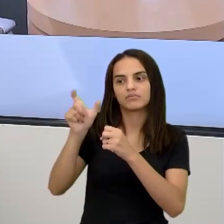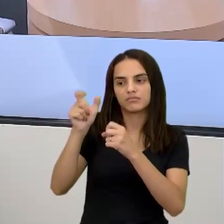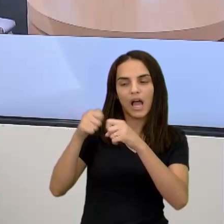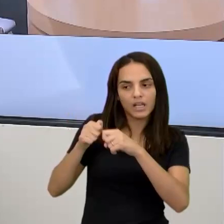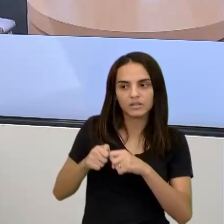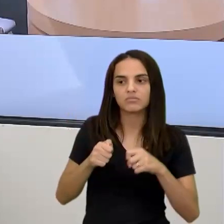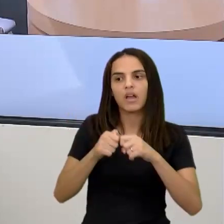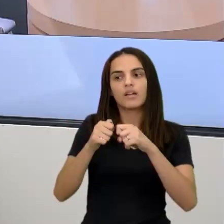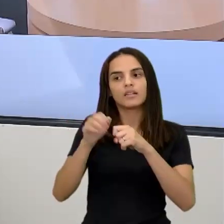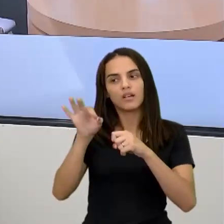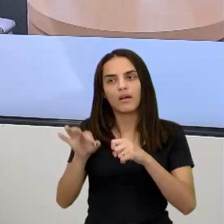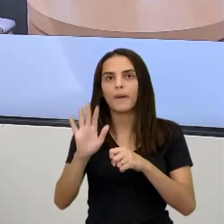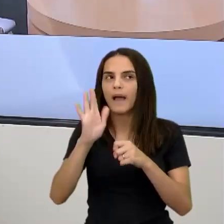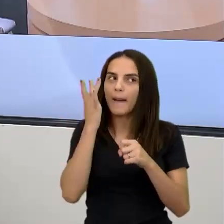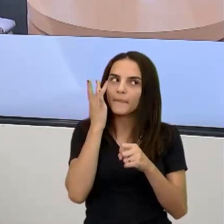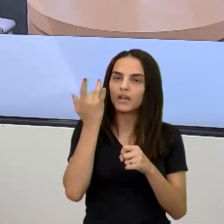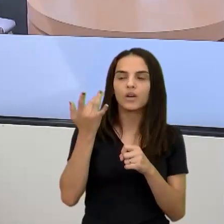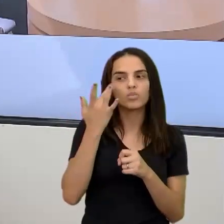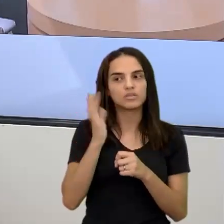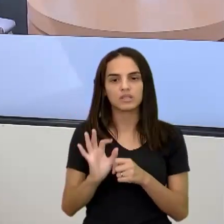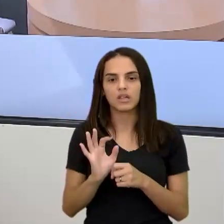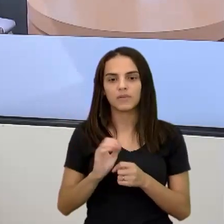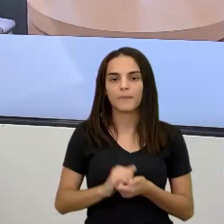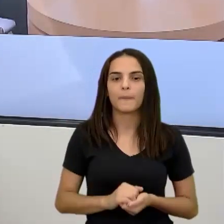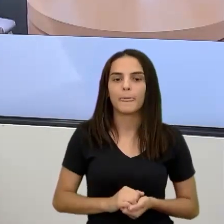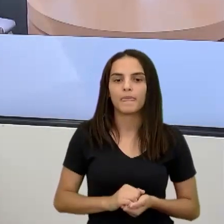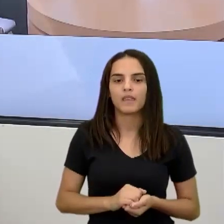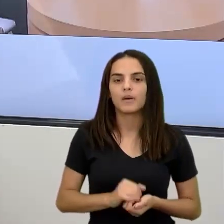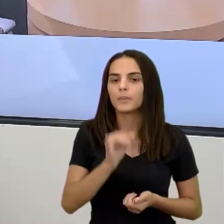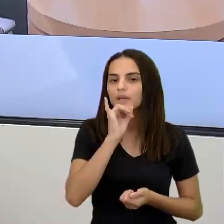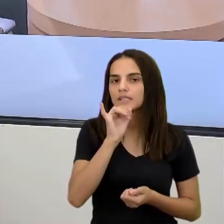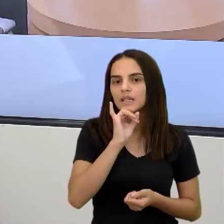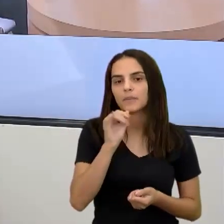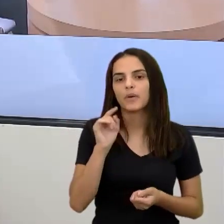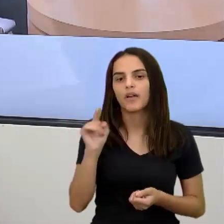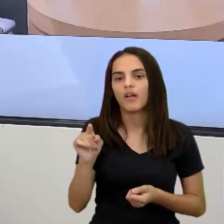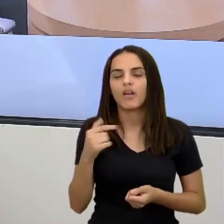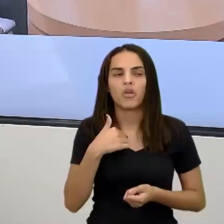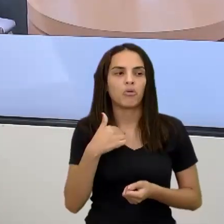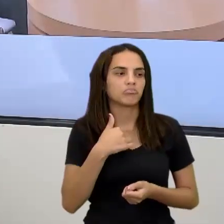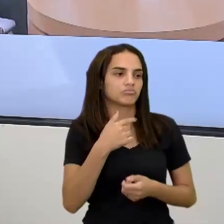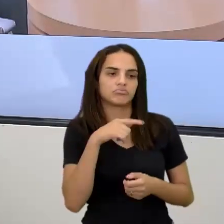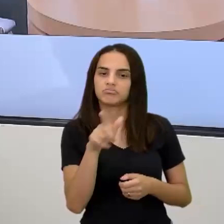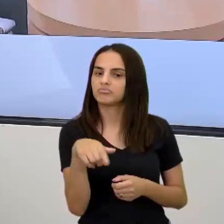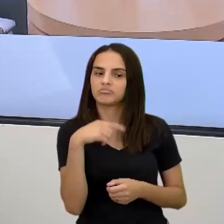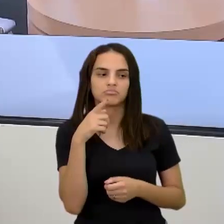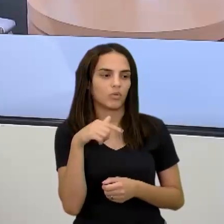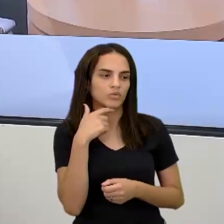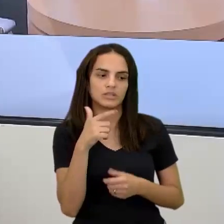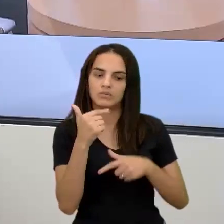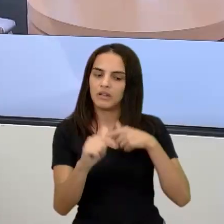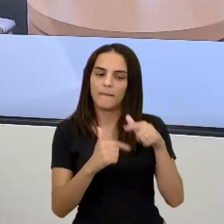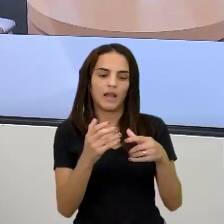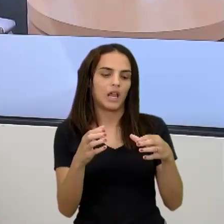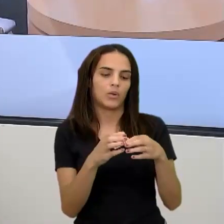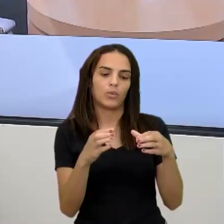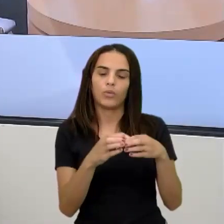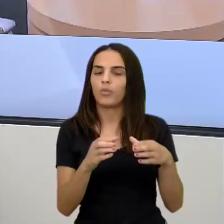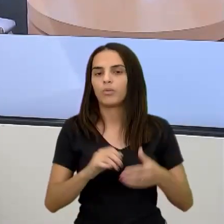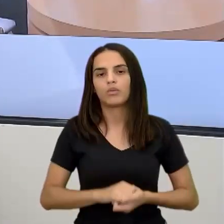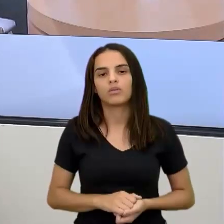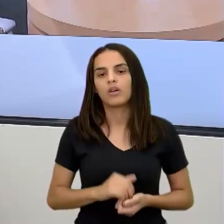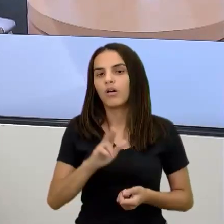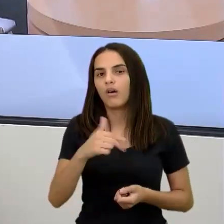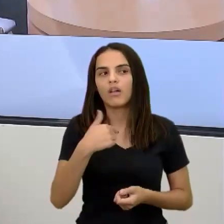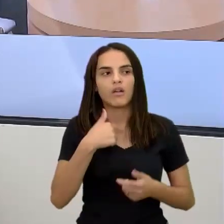isso. Então, ela não se saiu tão mal porque ela não disse assim, por exemplo, não sei trabalhar em grupo. Seria horrível falar isso, né? Ou eu tenho